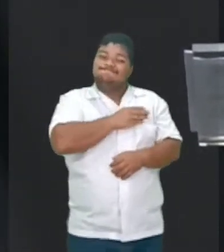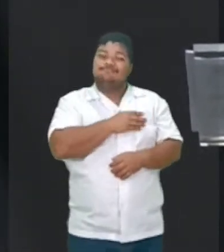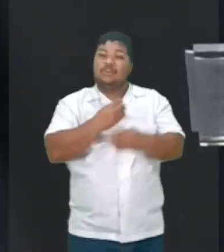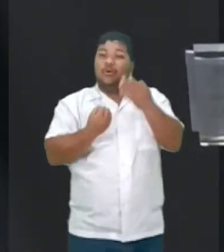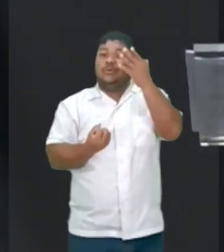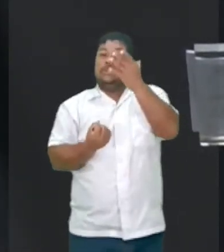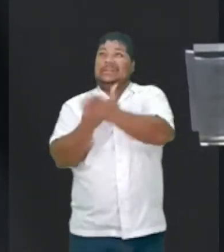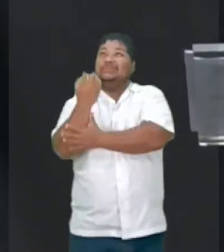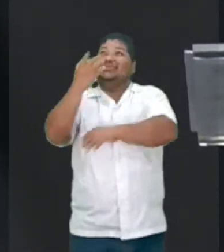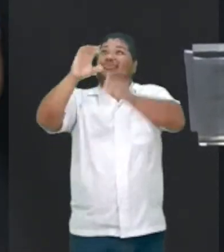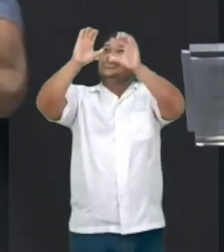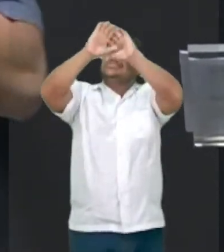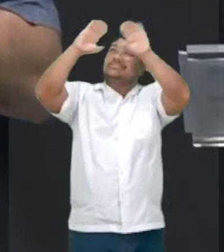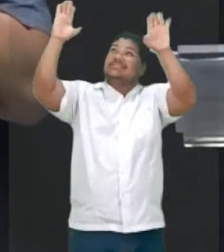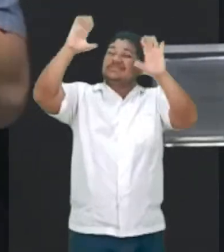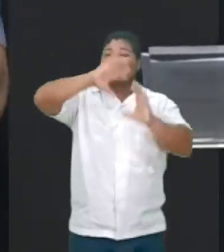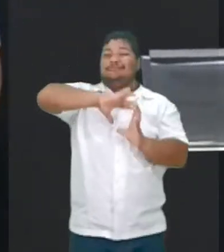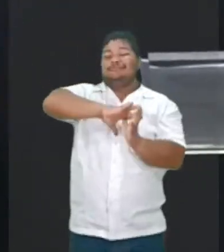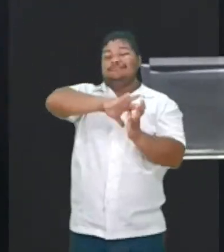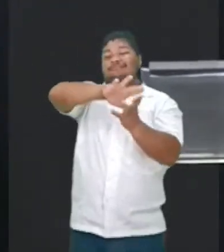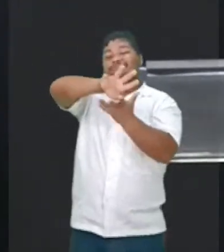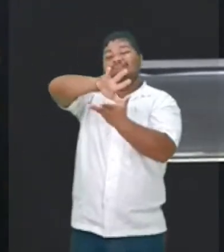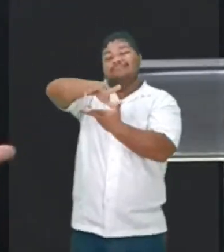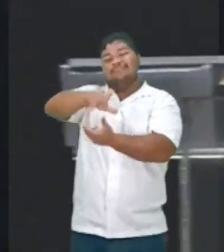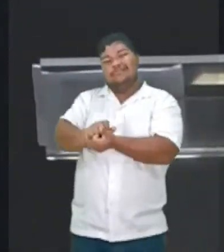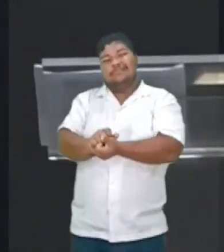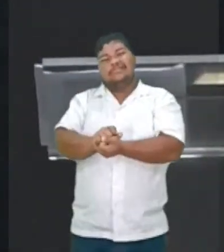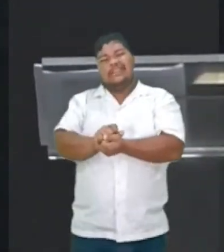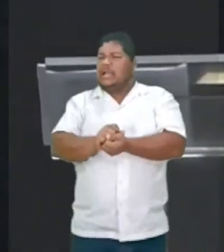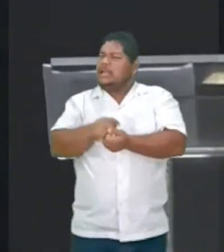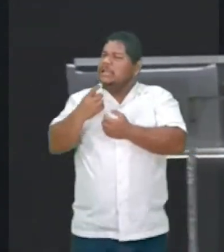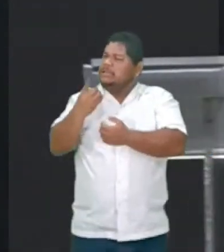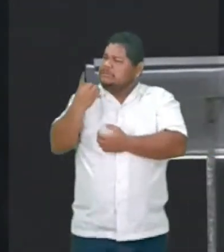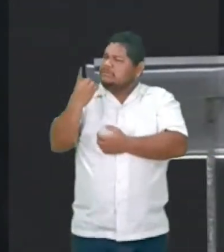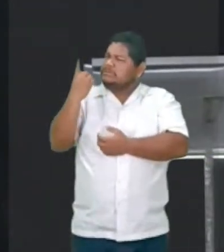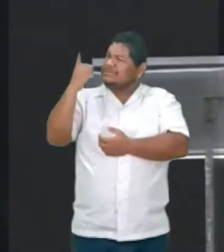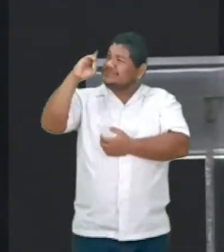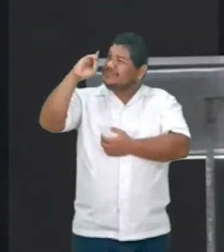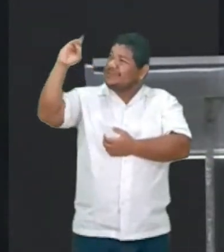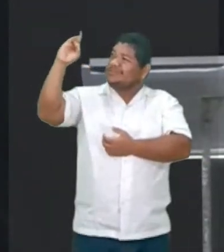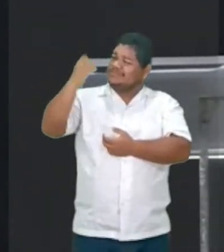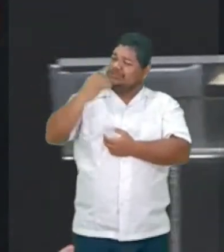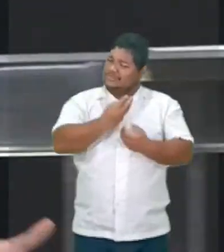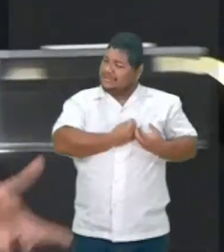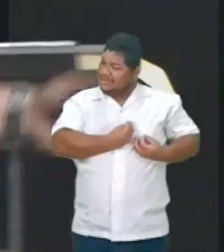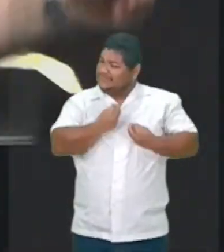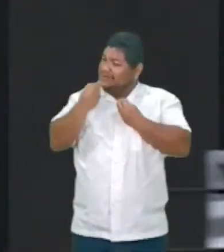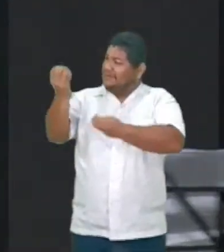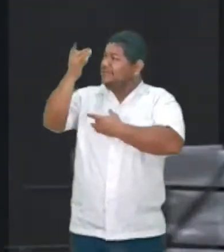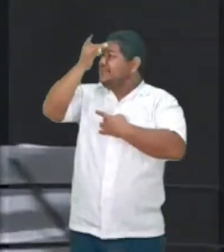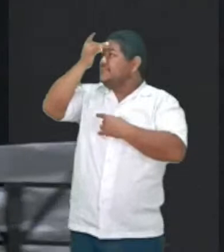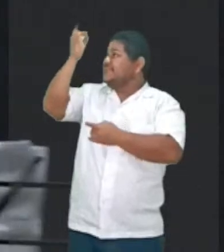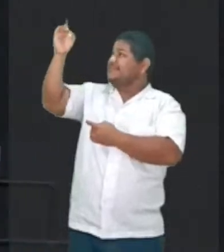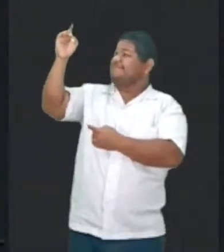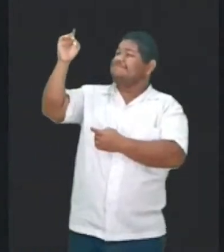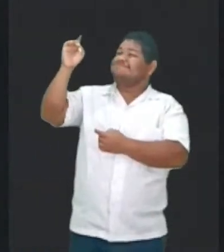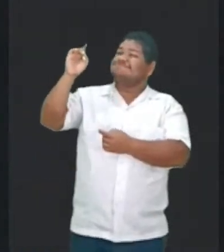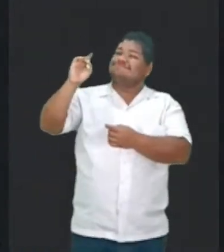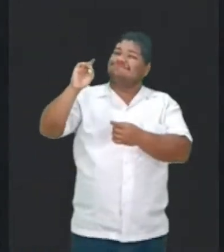terra. Que esse Deus que nós devotamos a nossa fé é aquele que